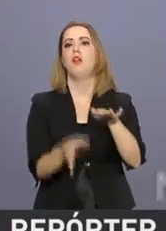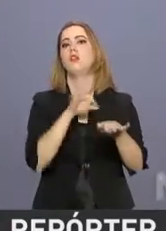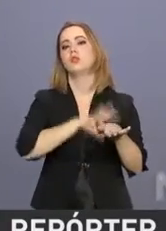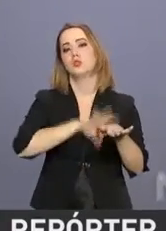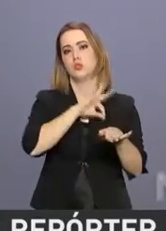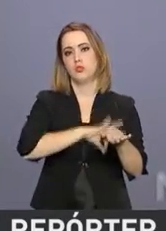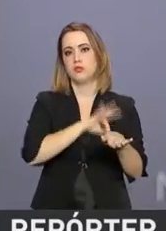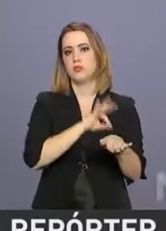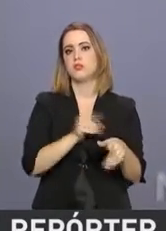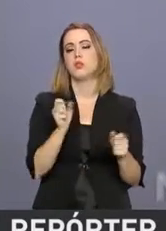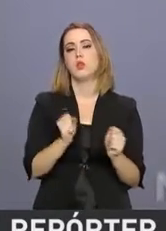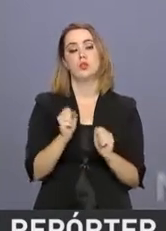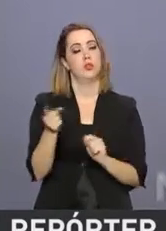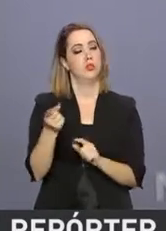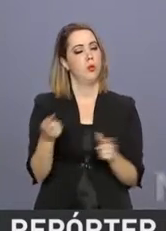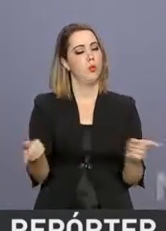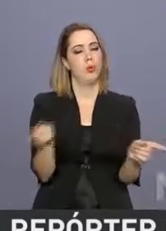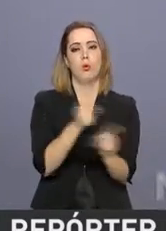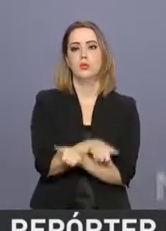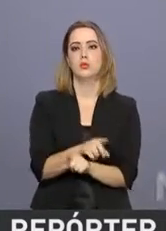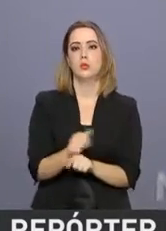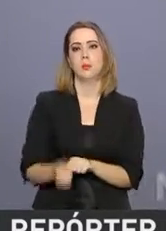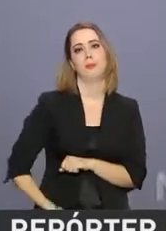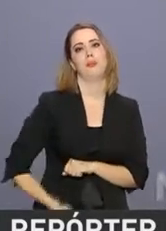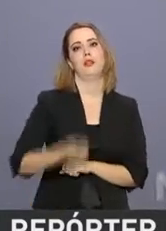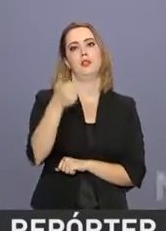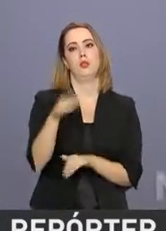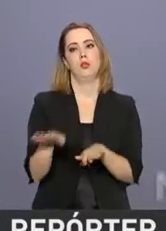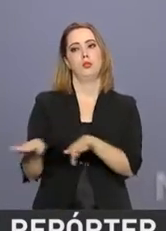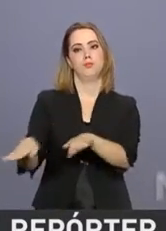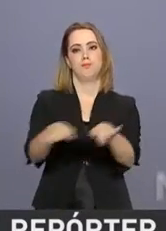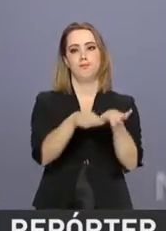promover maior equidade na oferta no circo